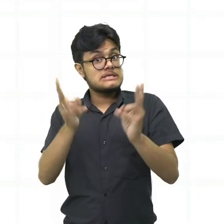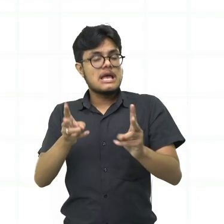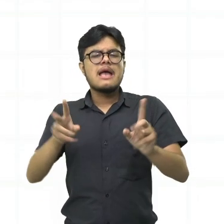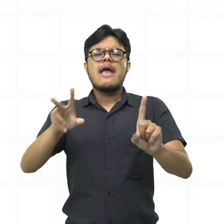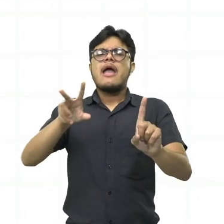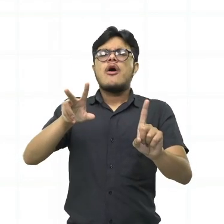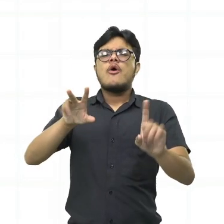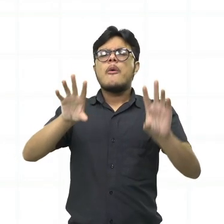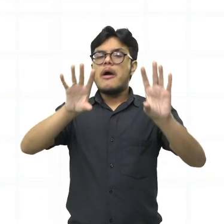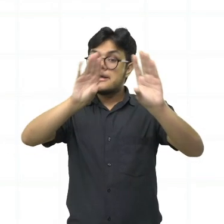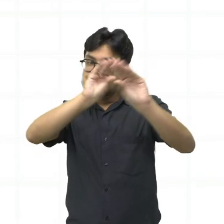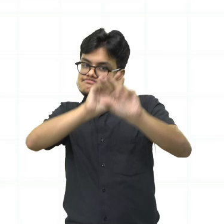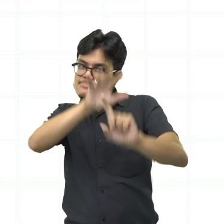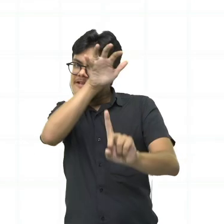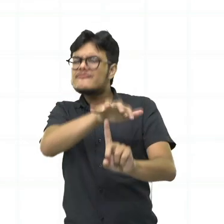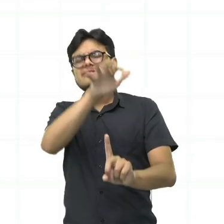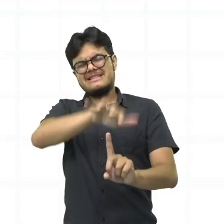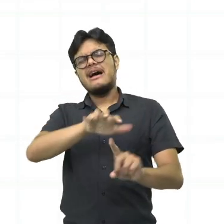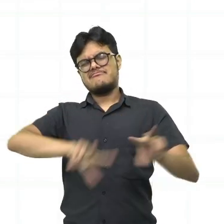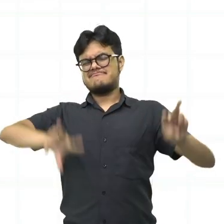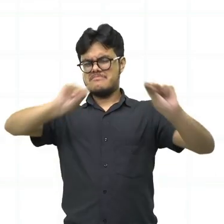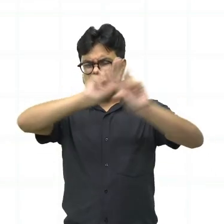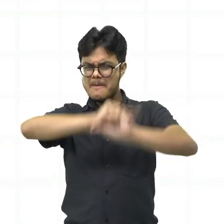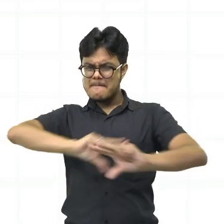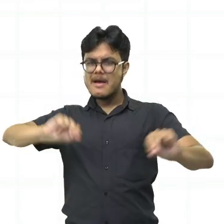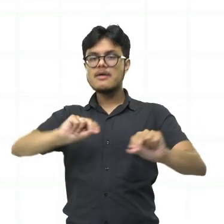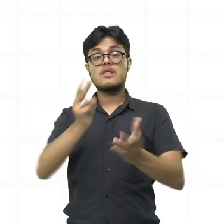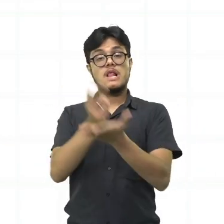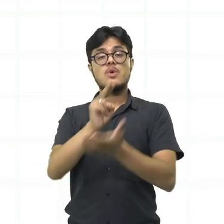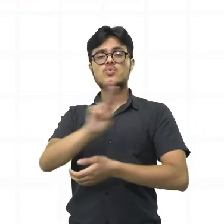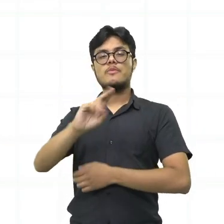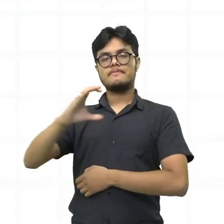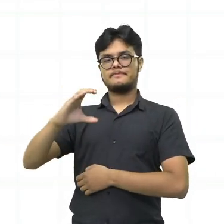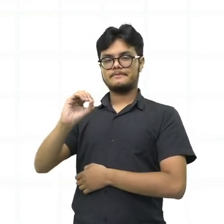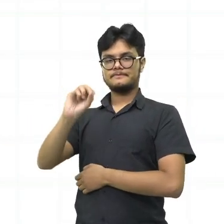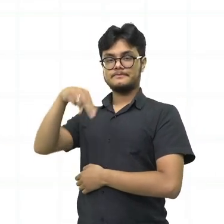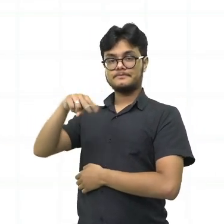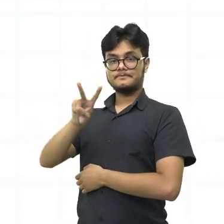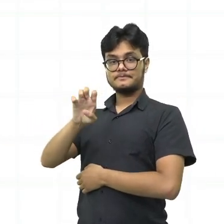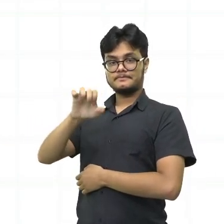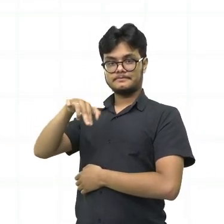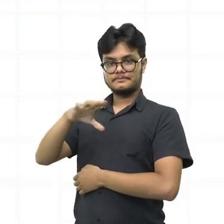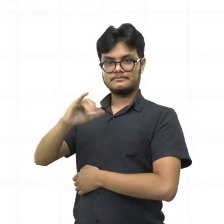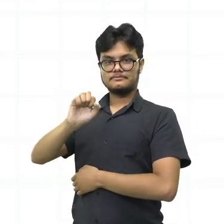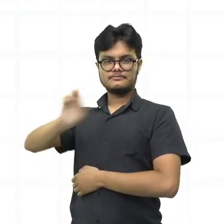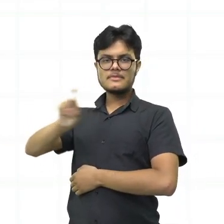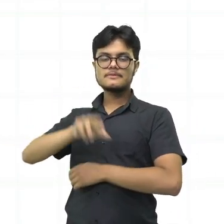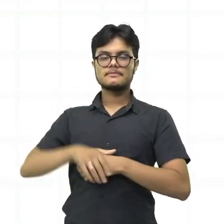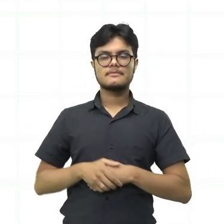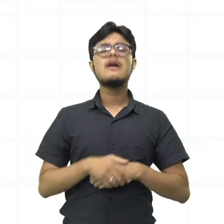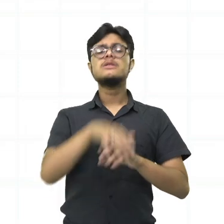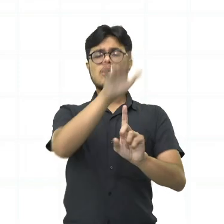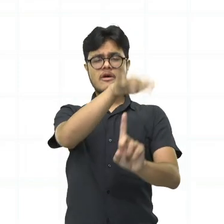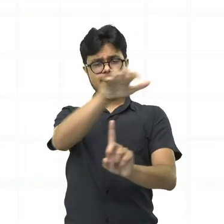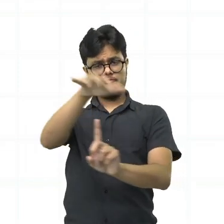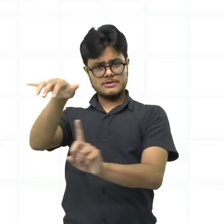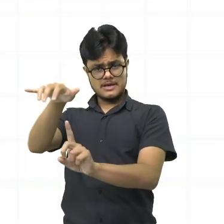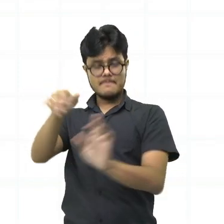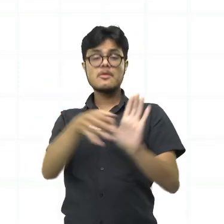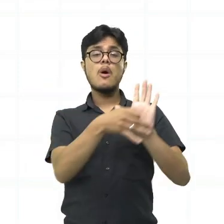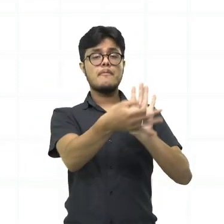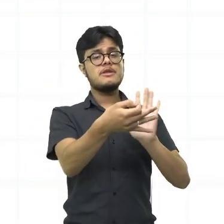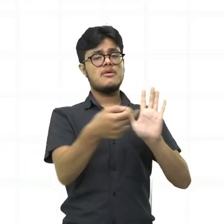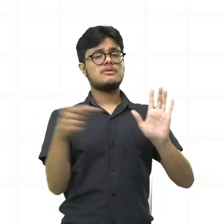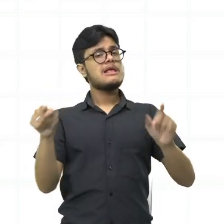convencer. Olha a palavra convencer aparecendo mais uma vez. Sempre a palavra convencer vai estar ligada ao termo argumentar, tá